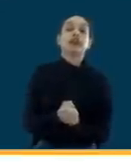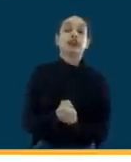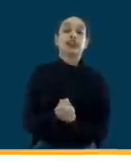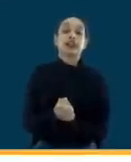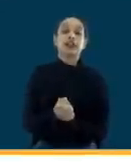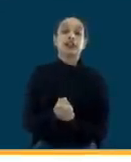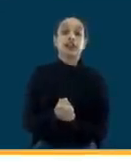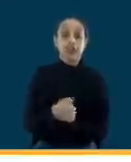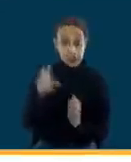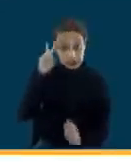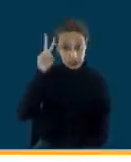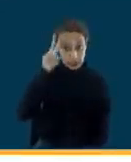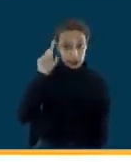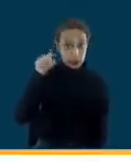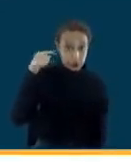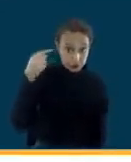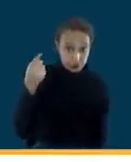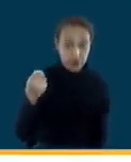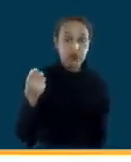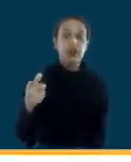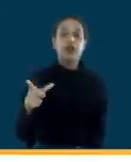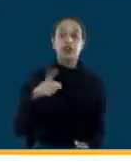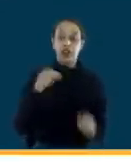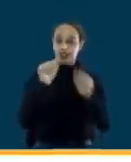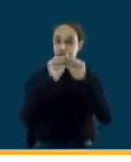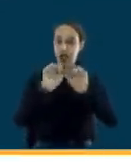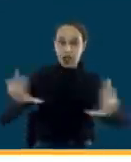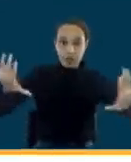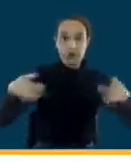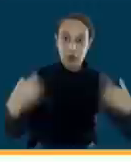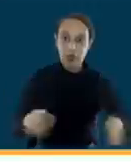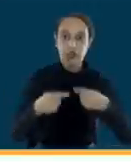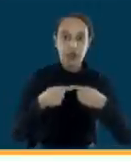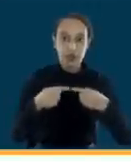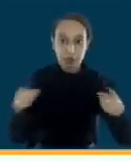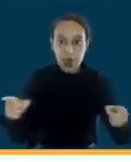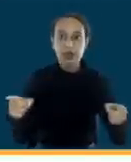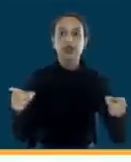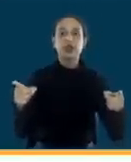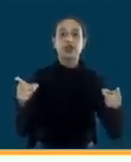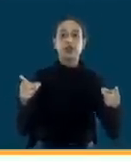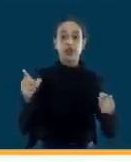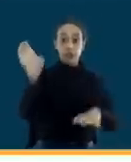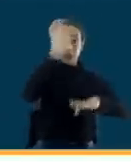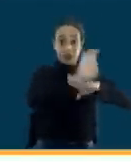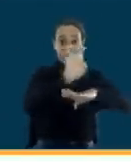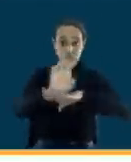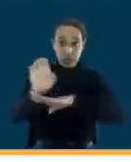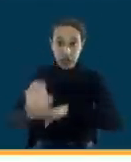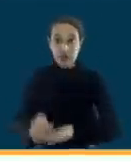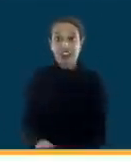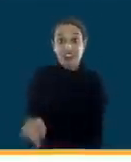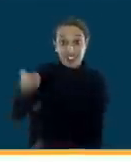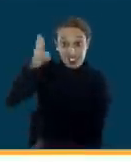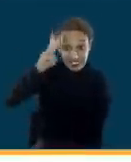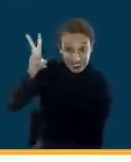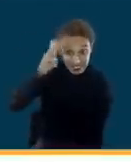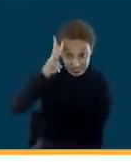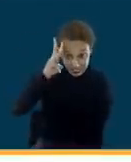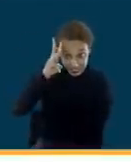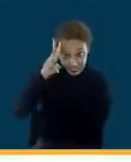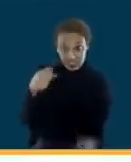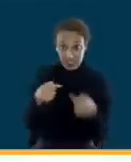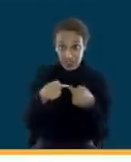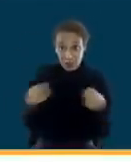estará aberta para estados e na terça para municípios, tá? Os programas já estão criados